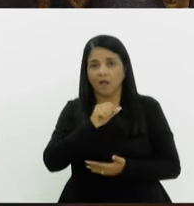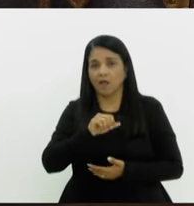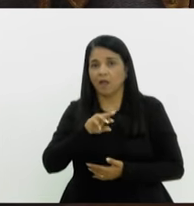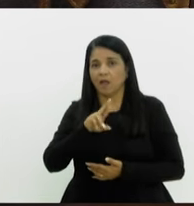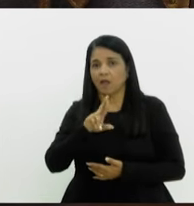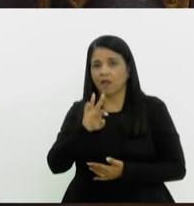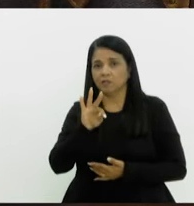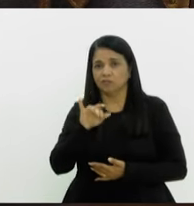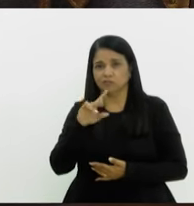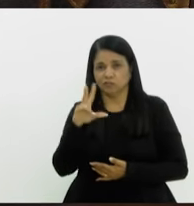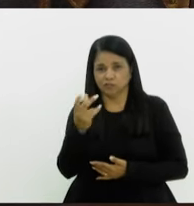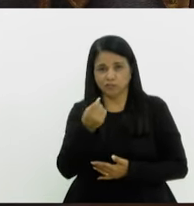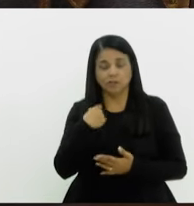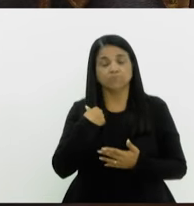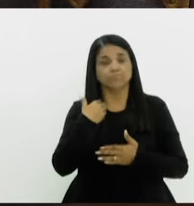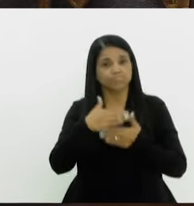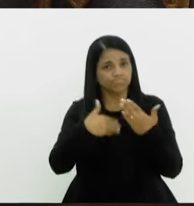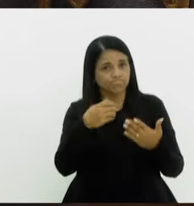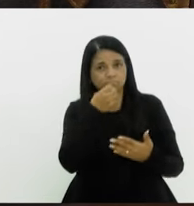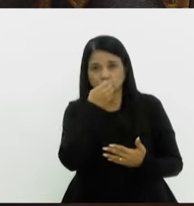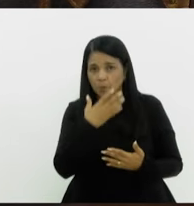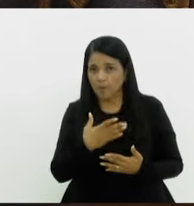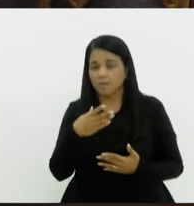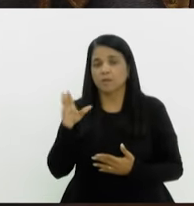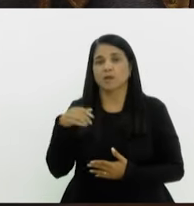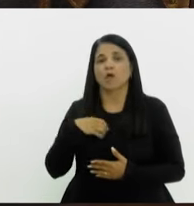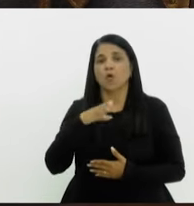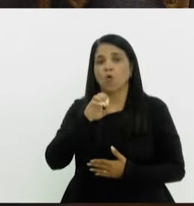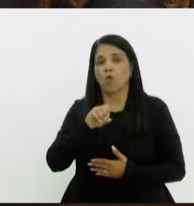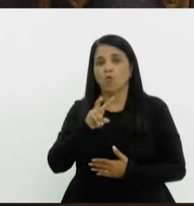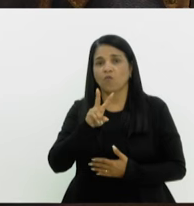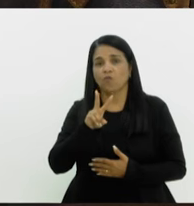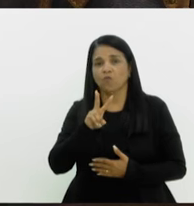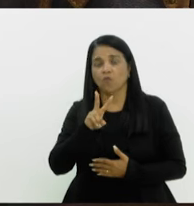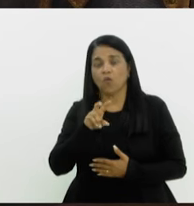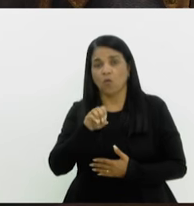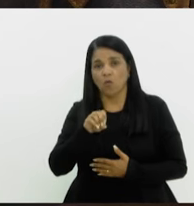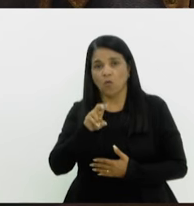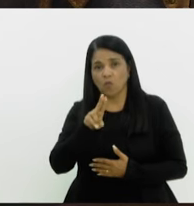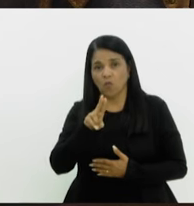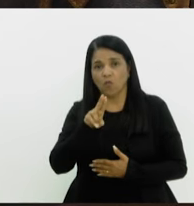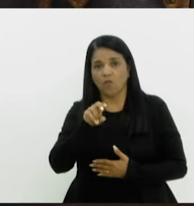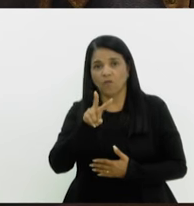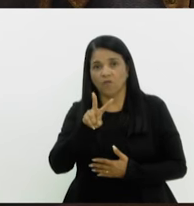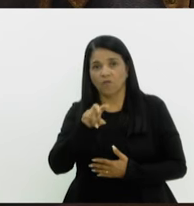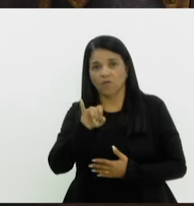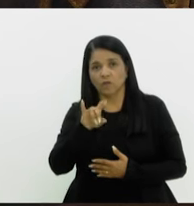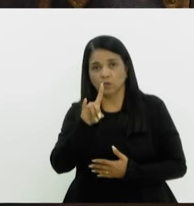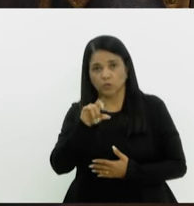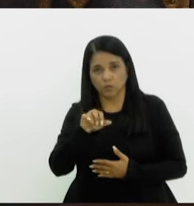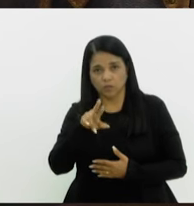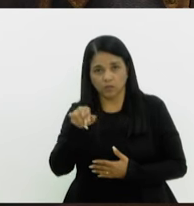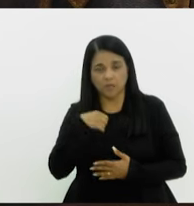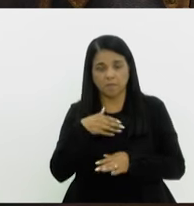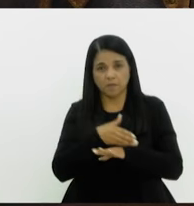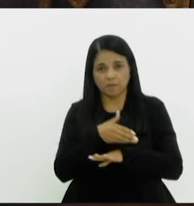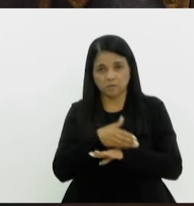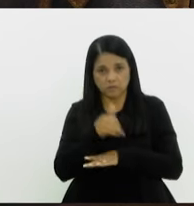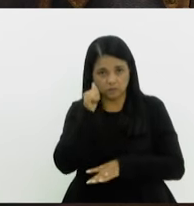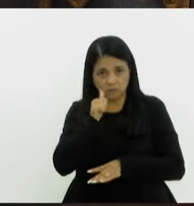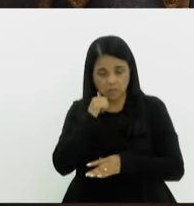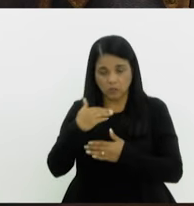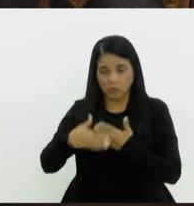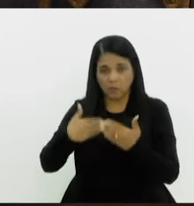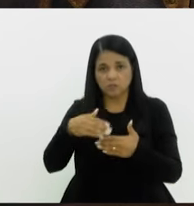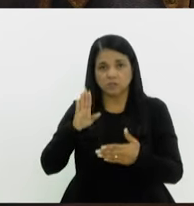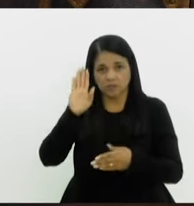muito muito bem desenvolvida pela ouvidoria com relação à questão da participação da mulher eh no processo